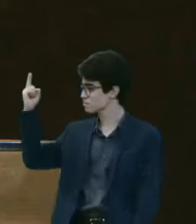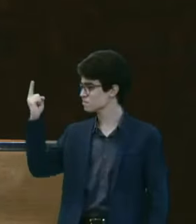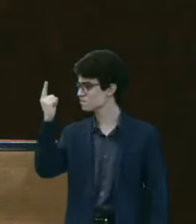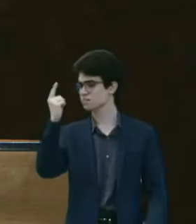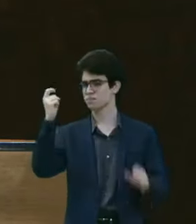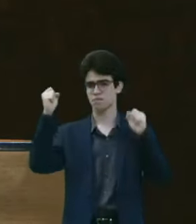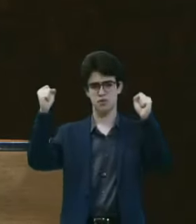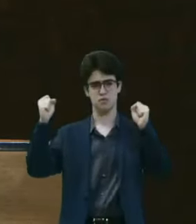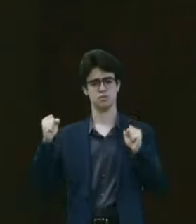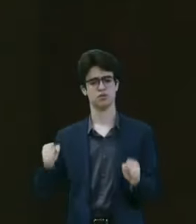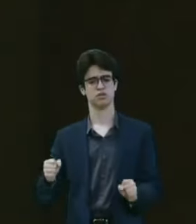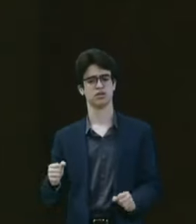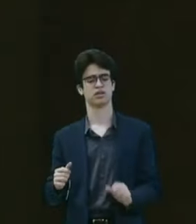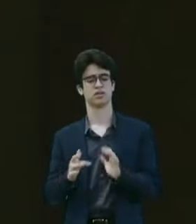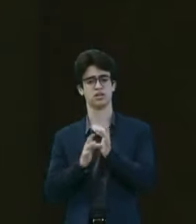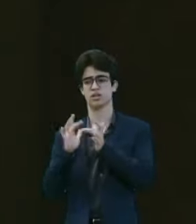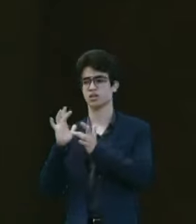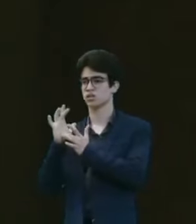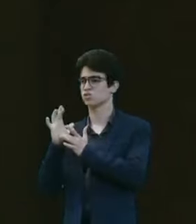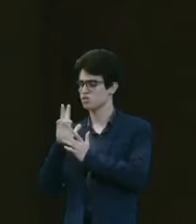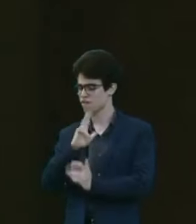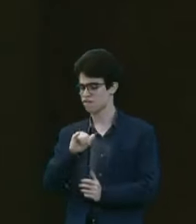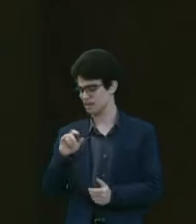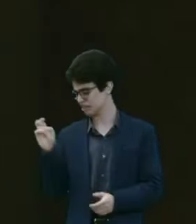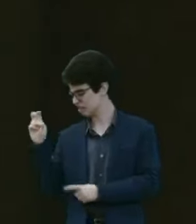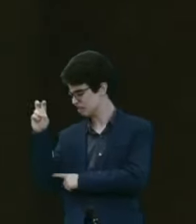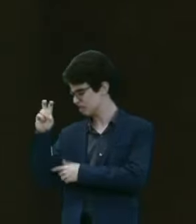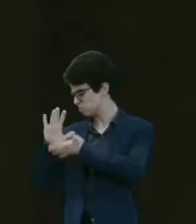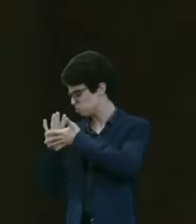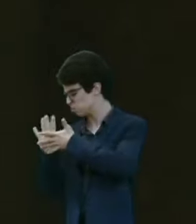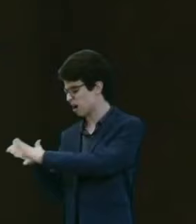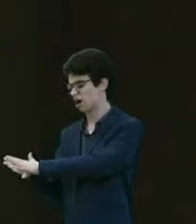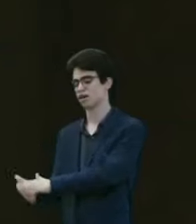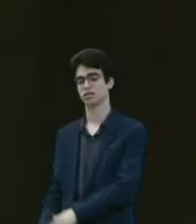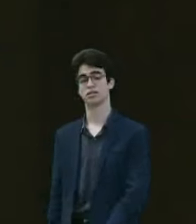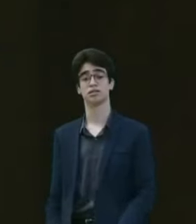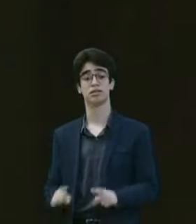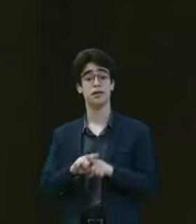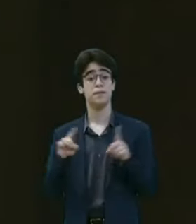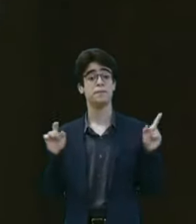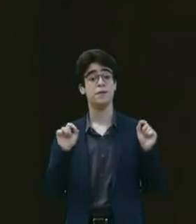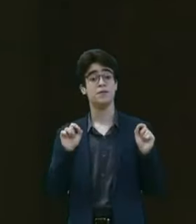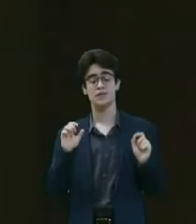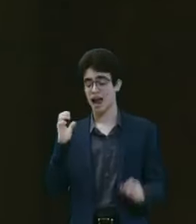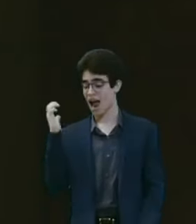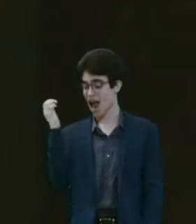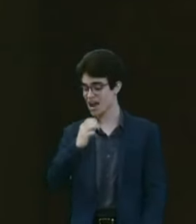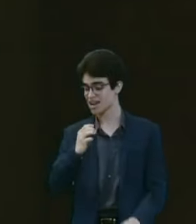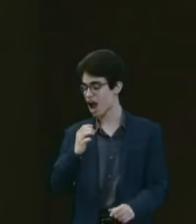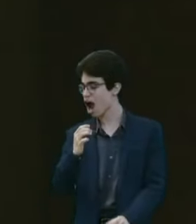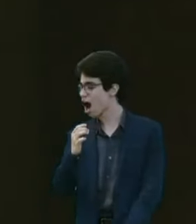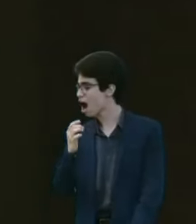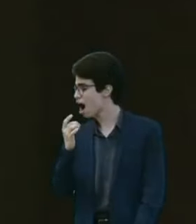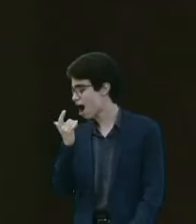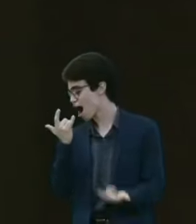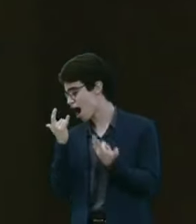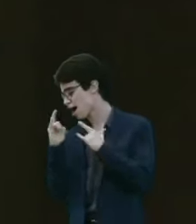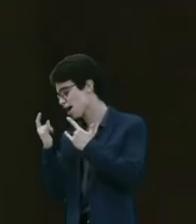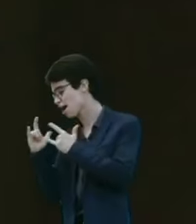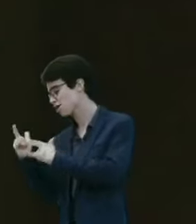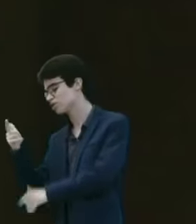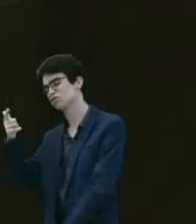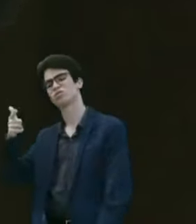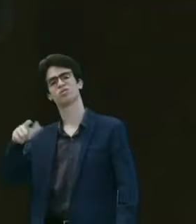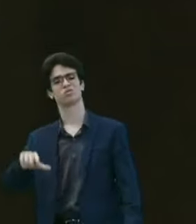poder, e que vem esmagar a cabeça da serpente, mas Caim foi seduzido pela serpente de novo. Ele abriu